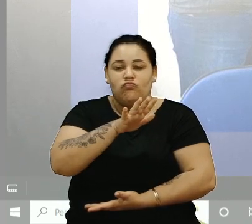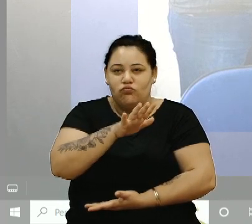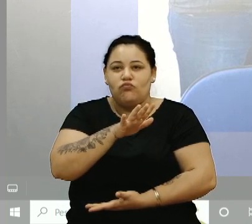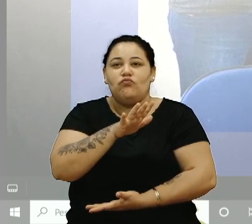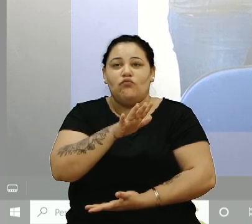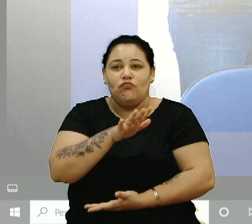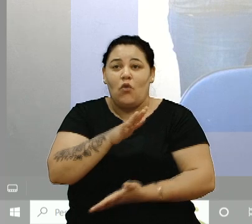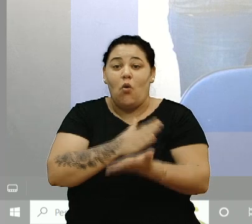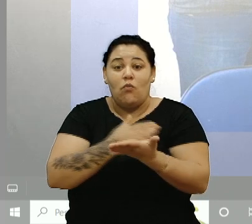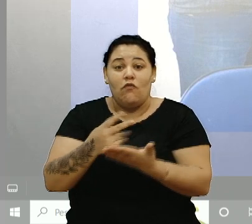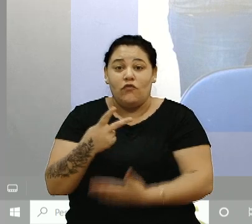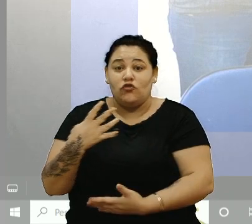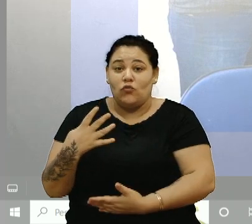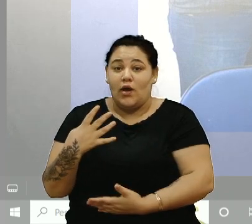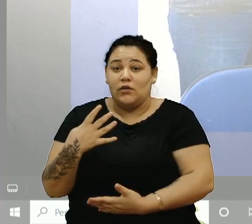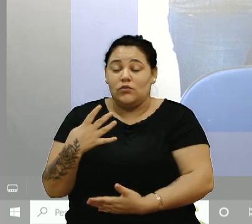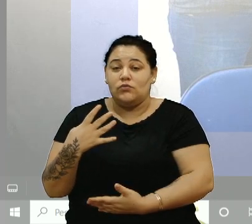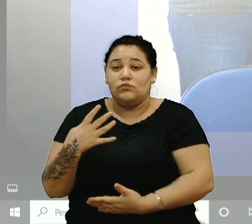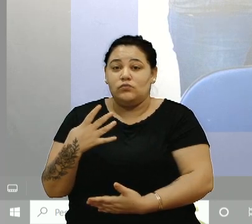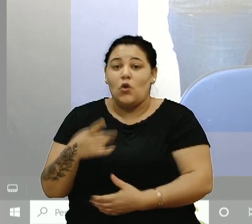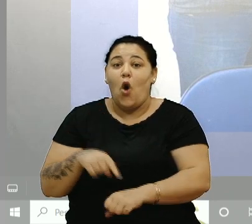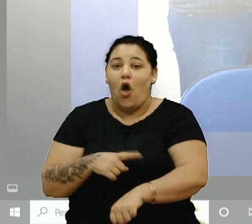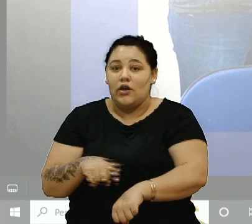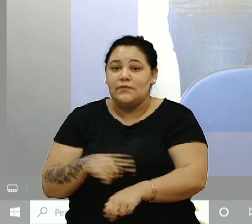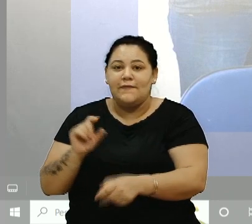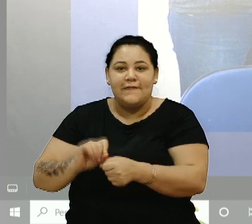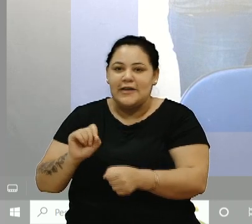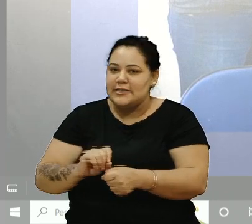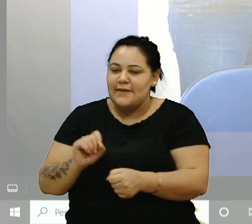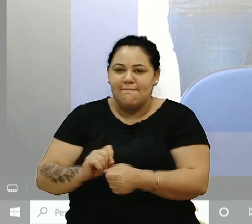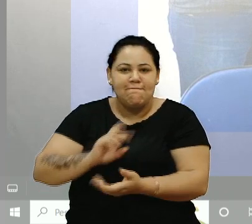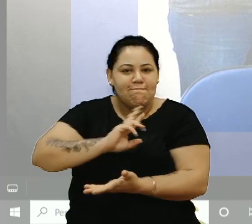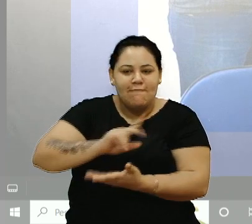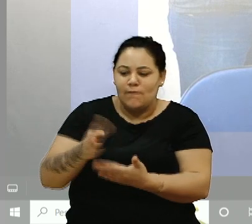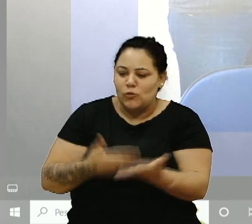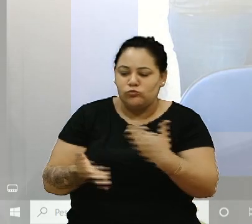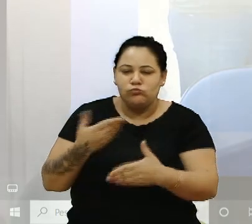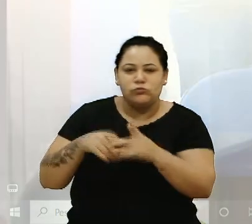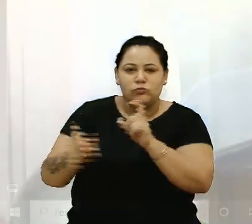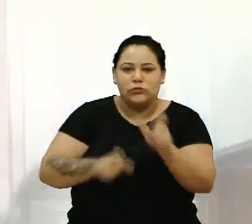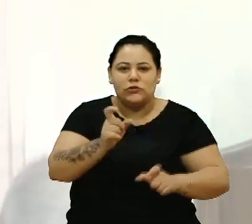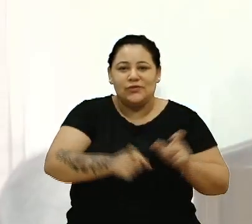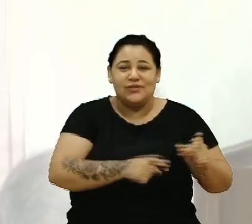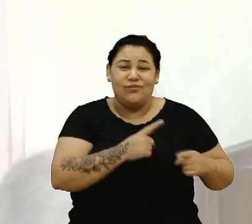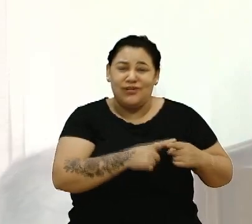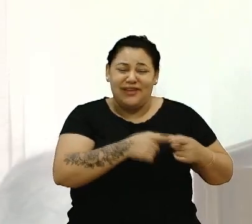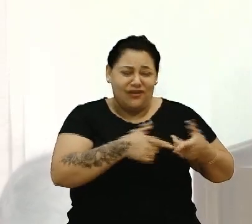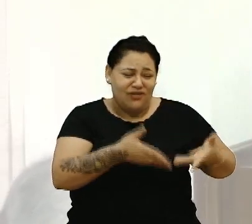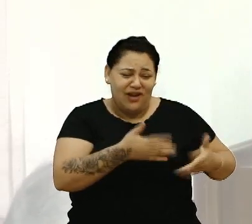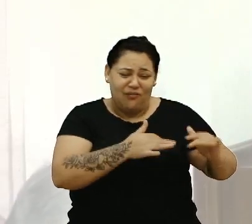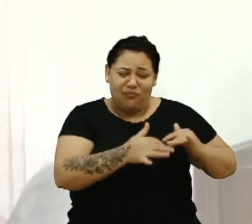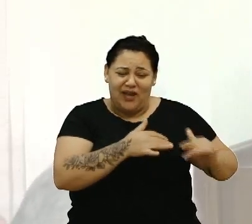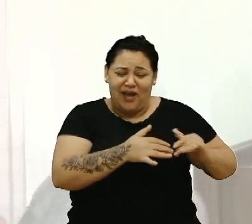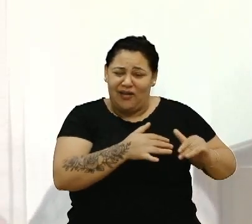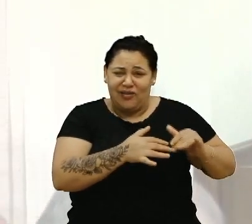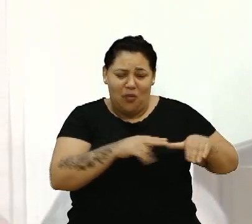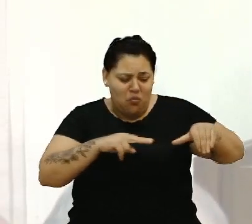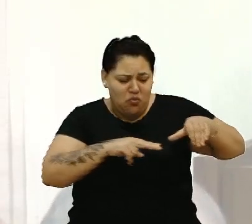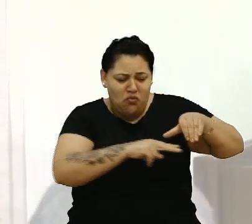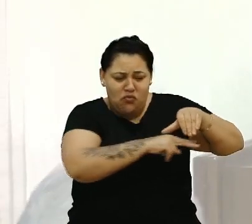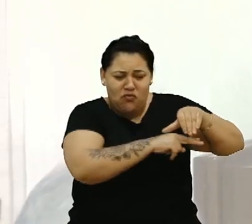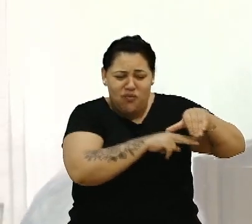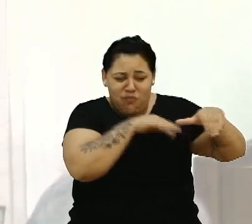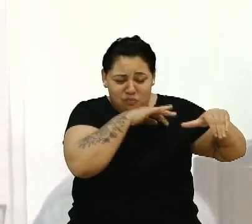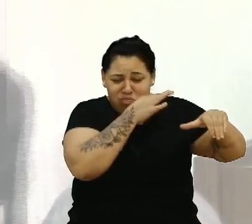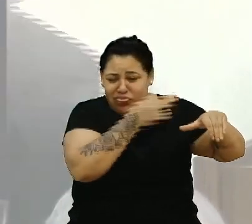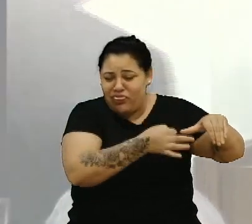dessa máquina para fazer mais exames ainda. Boa parte, porque vereador. A máquina atual que temos hoje, ela para, então ela não pode trabalhar grandes períodos,